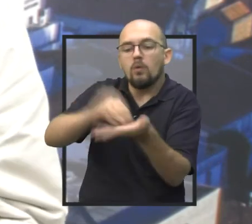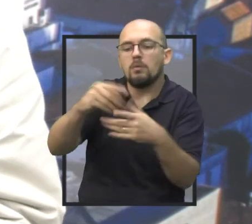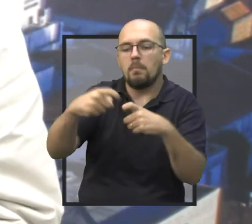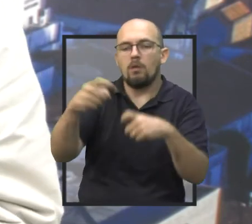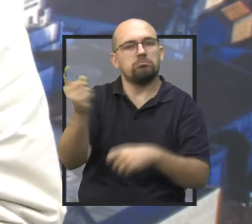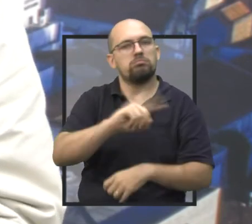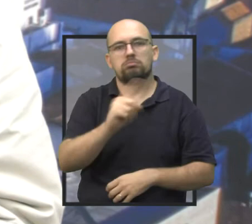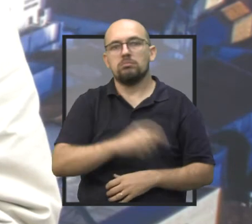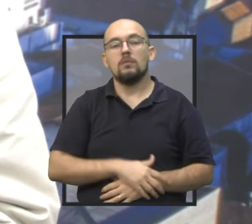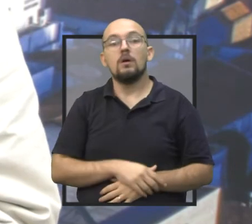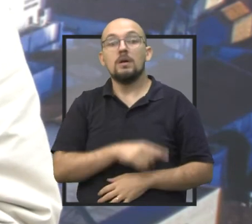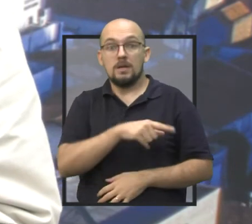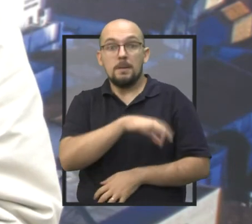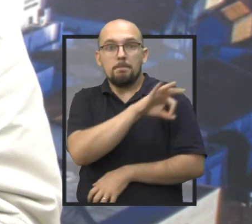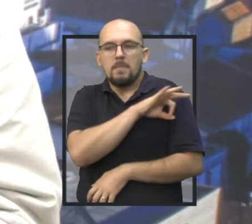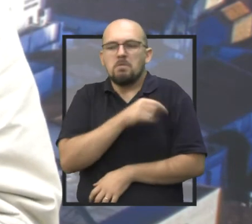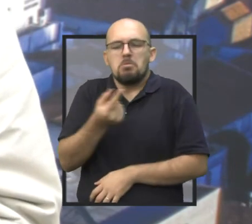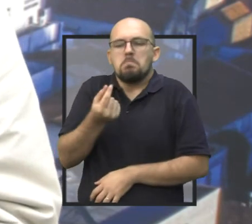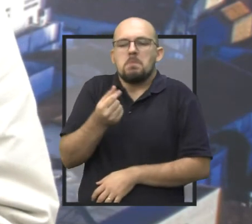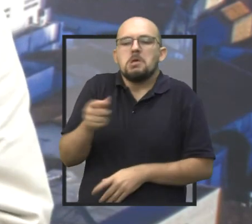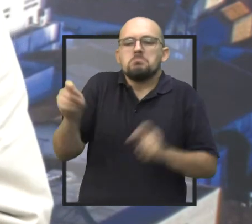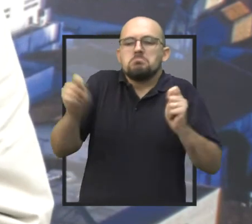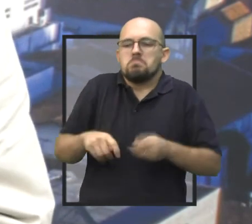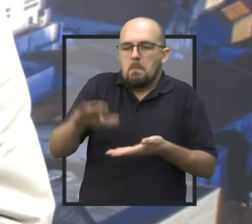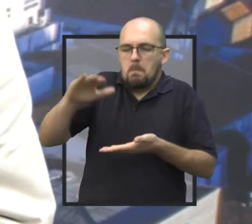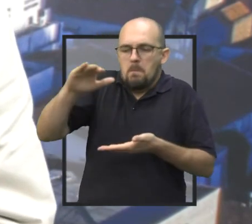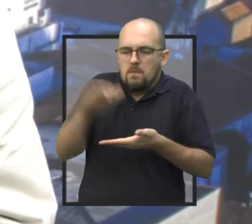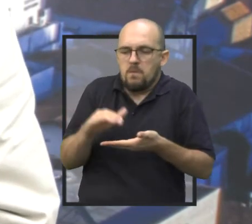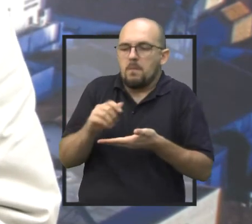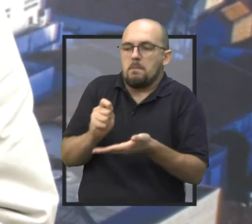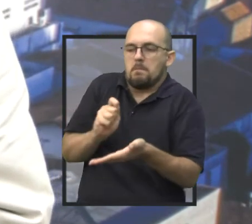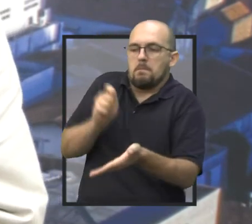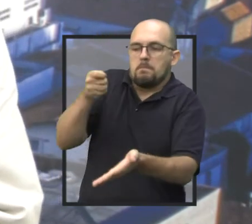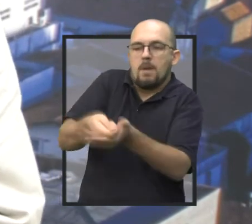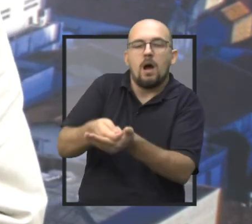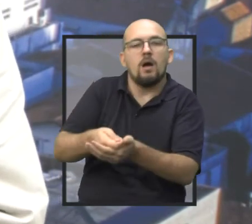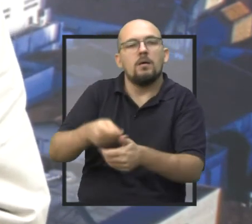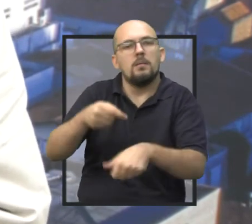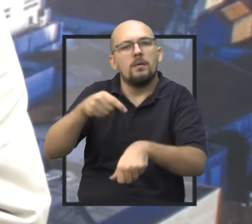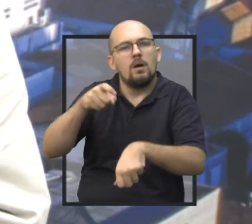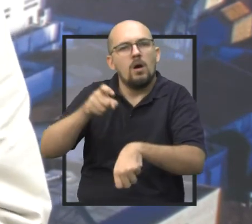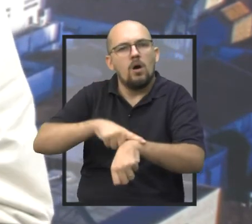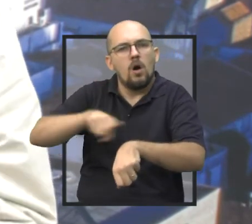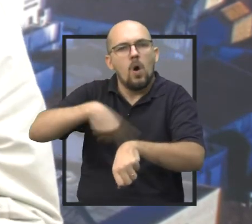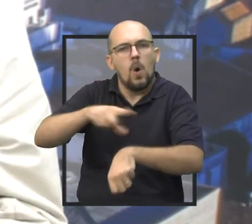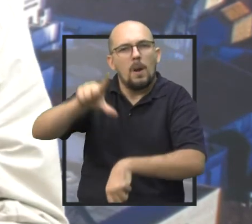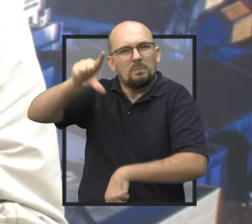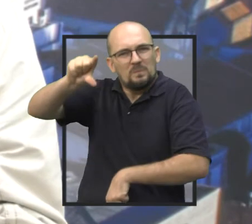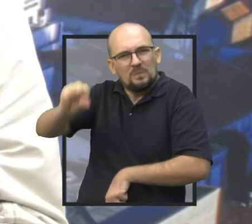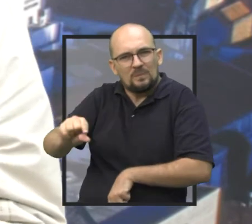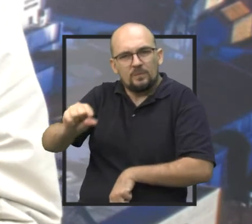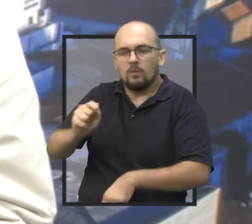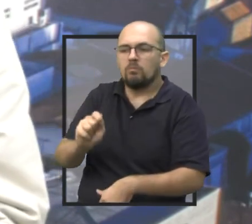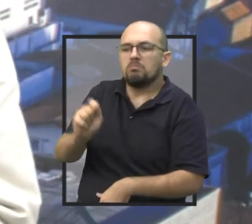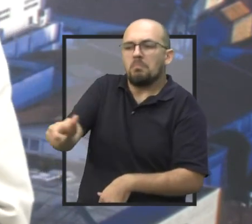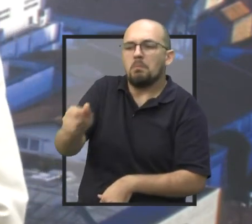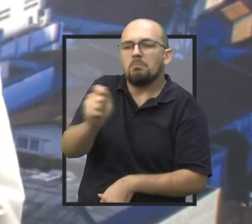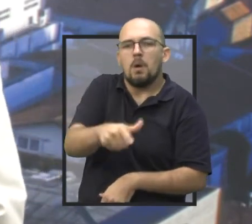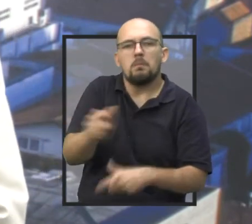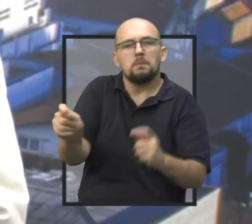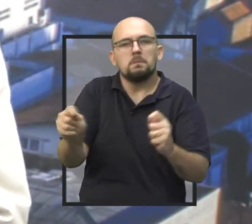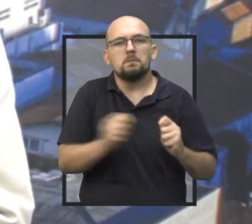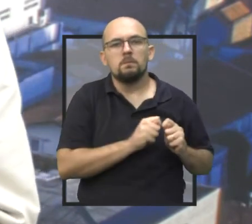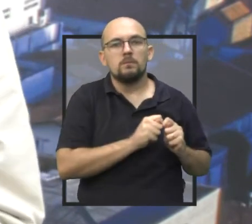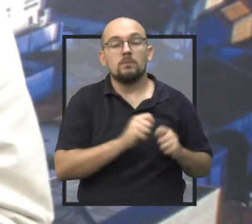Ele quis abaixar o preço, dar o preço no valor das consultas, do trabalho do médico e acabando